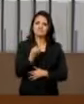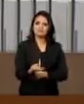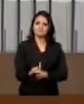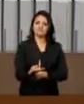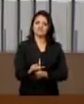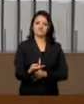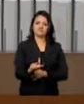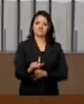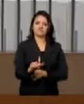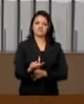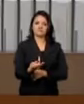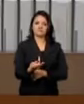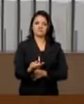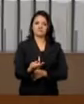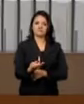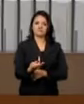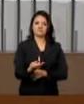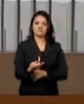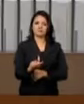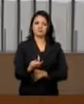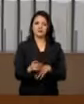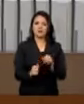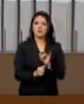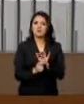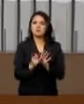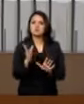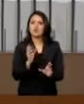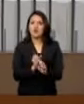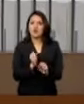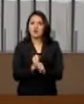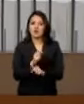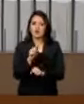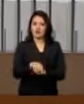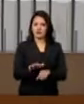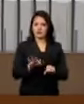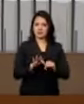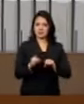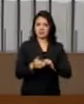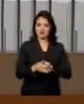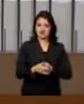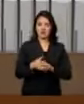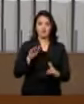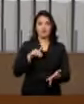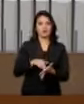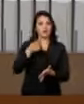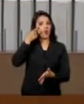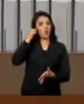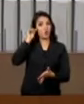os números desse Supremo Tribunal Federal até a data de ontem.